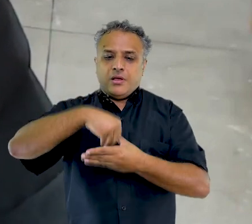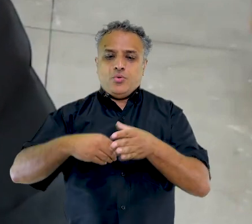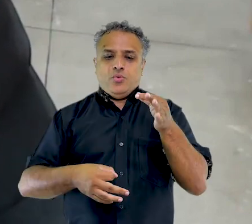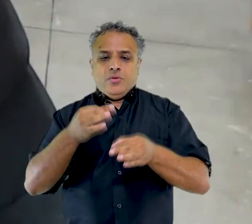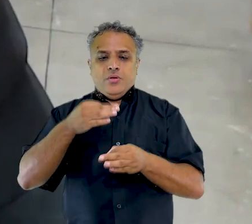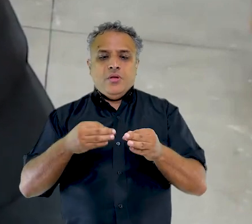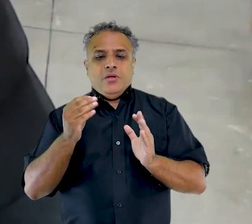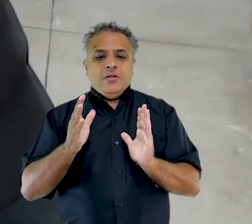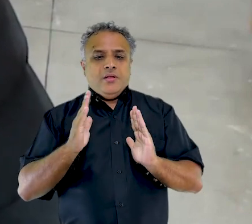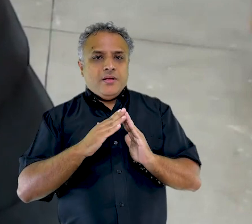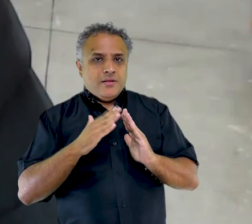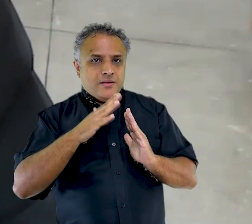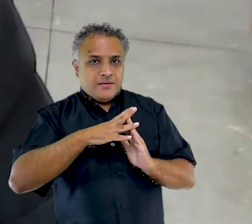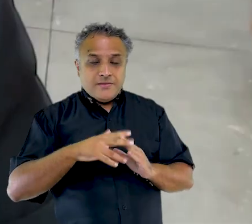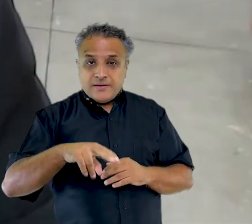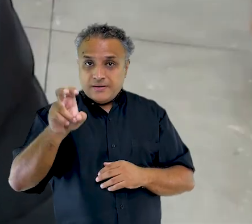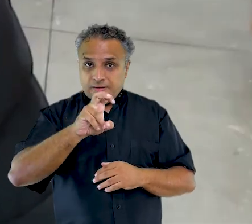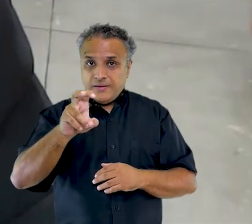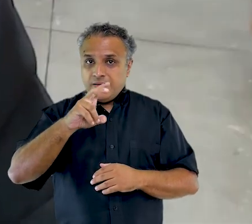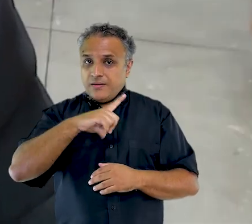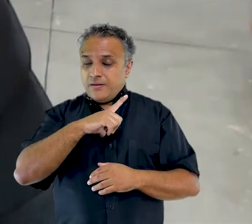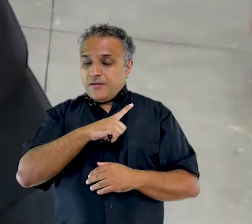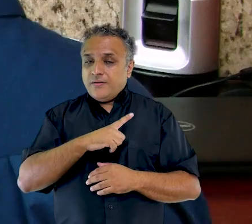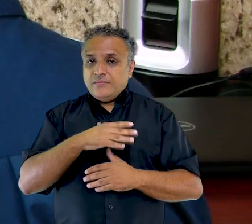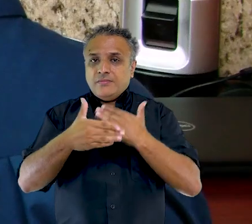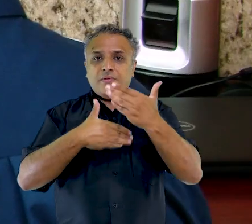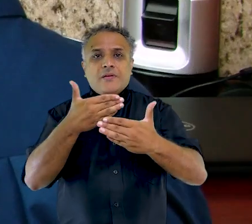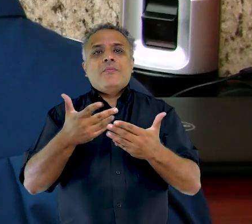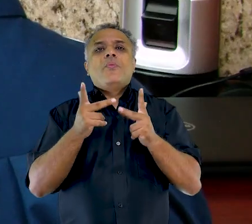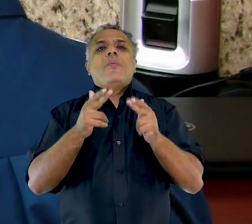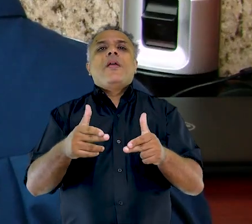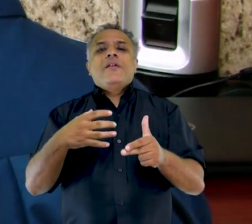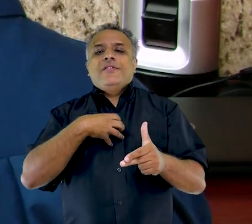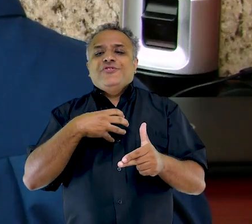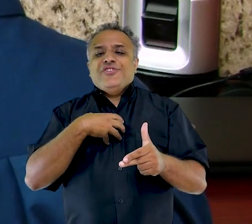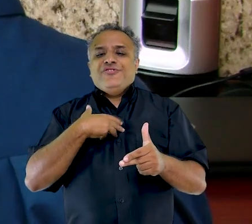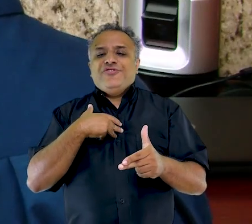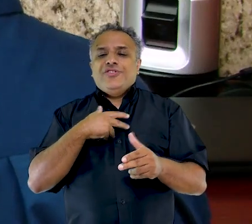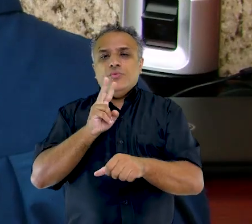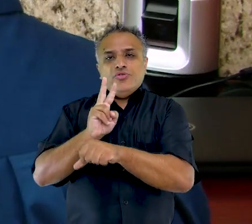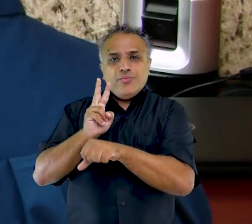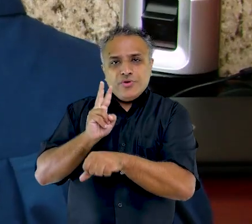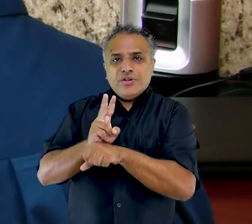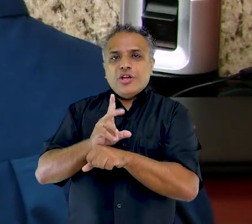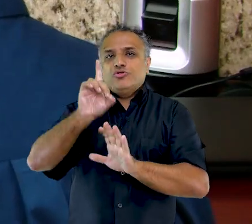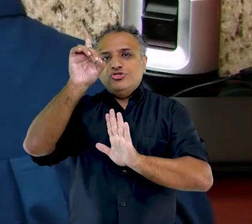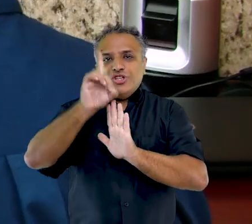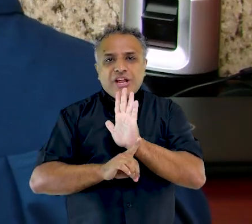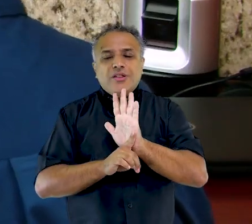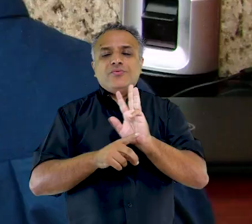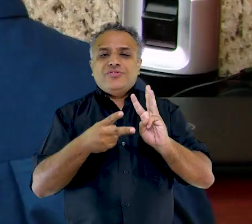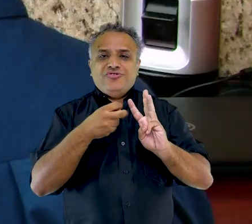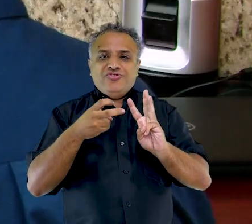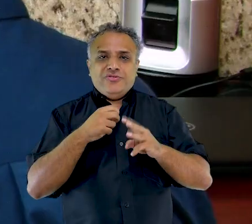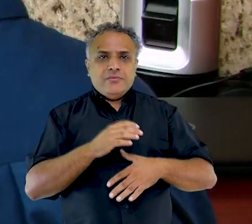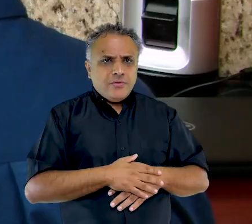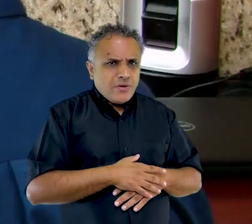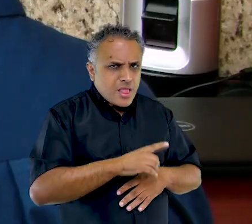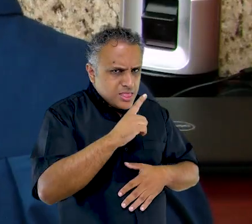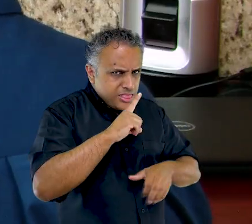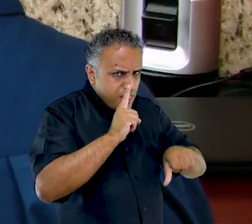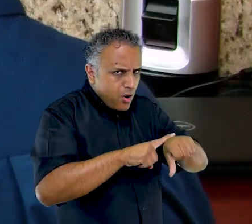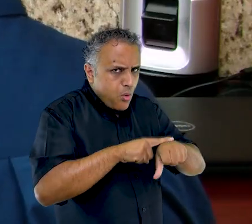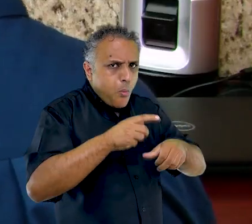quinta turma, que vem nesse mesmo sentido de proteção aos direitos indígenas. Doutor, há um prazo para que o poder